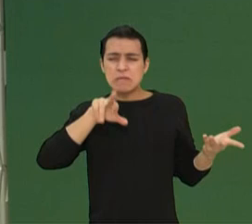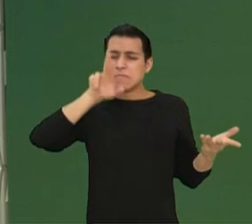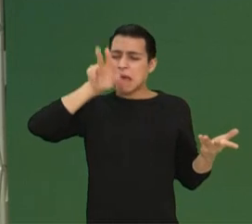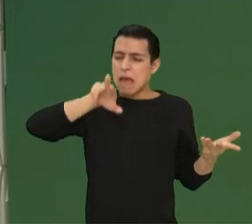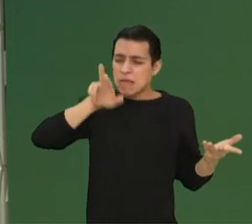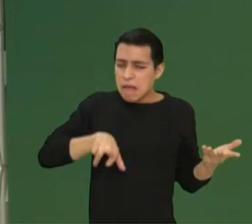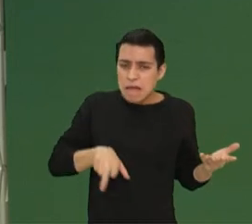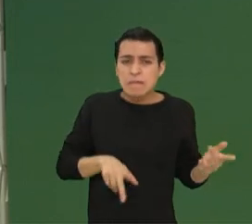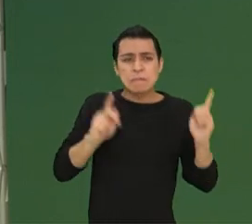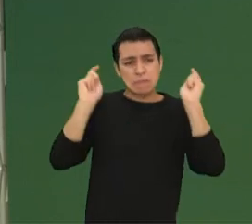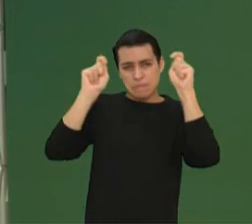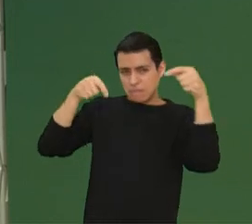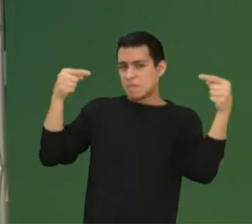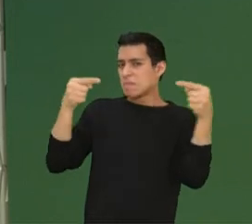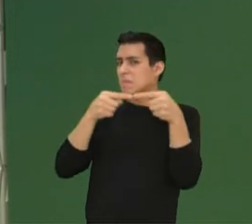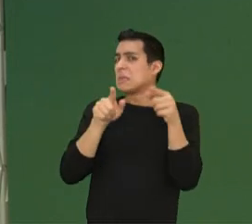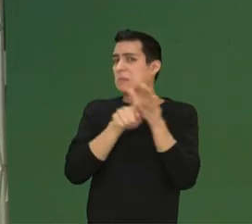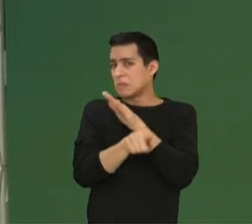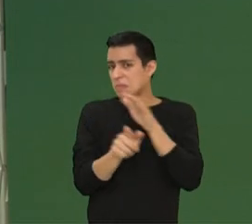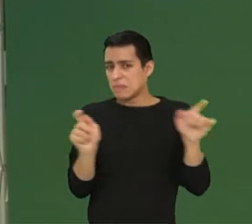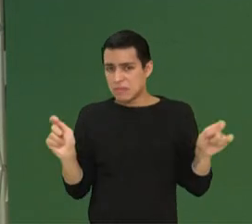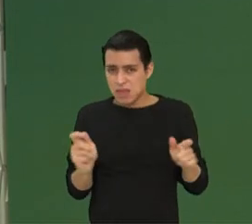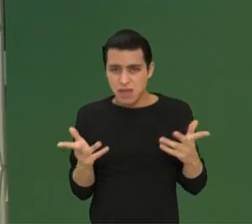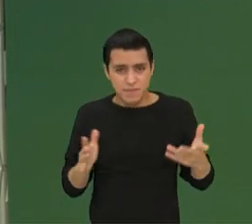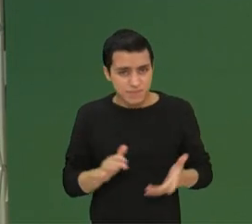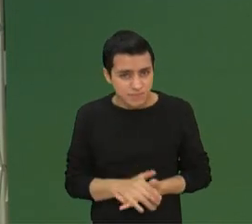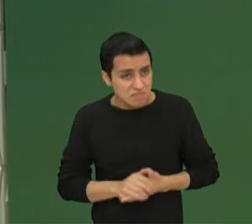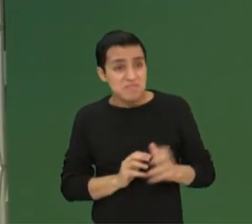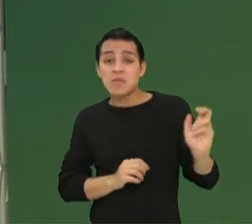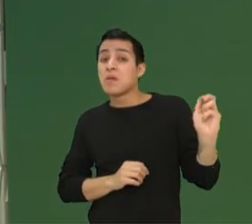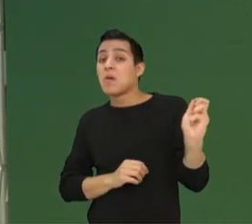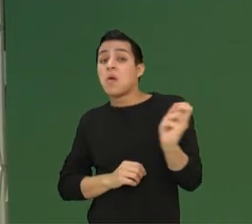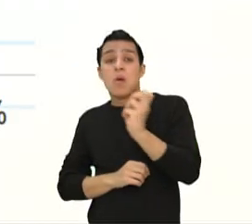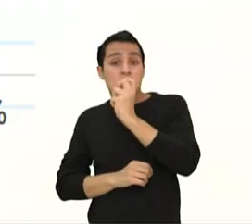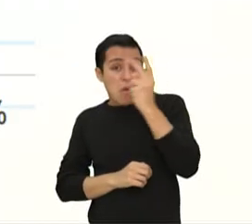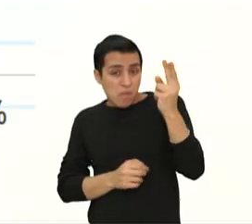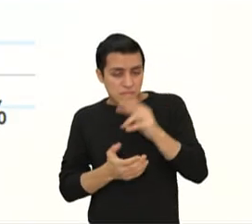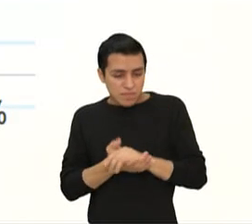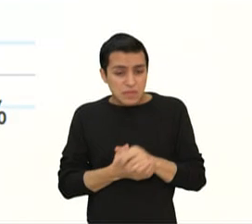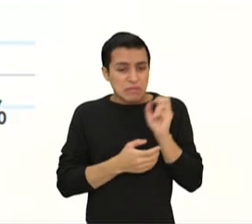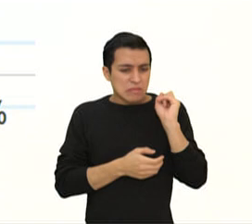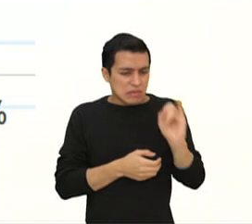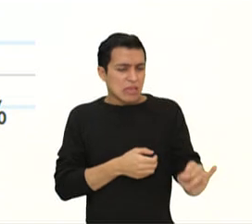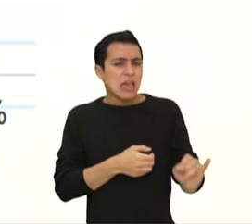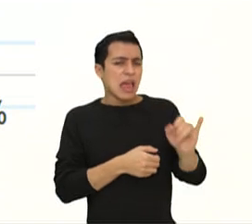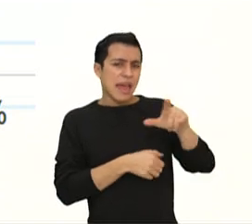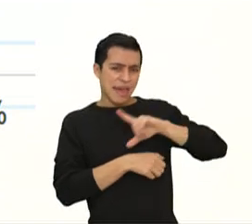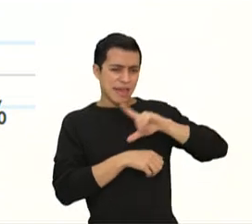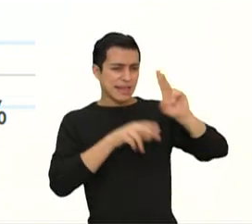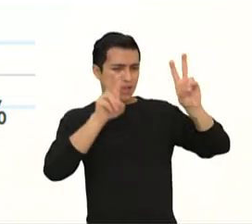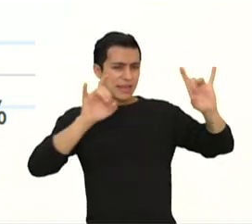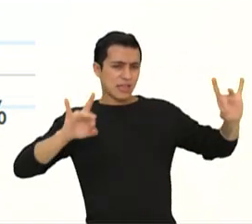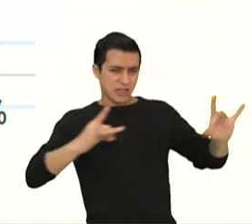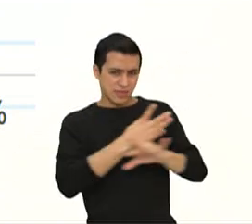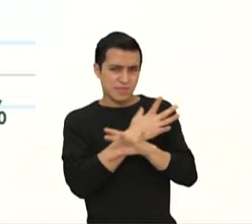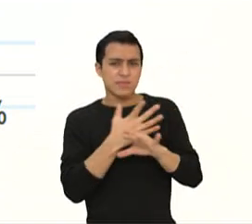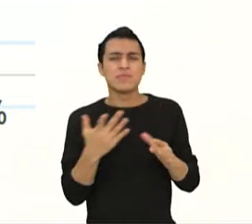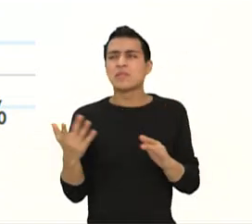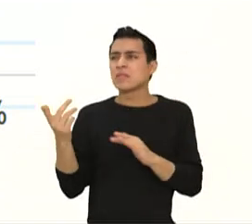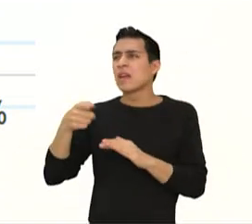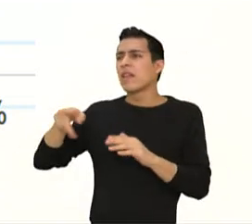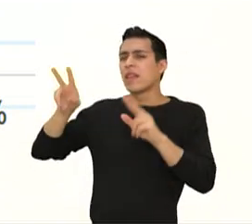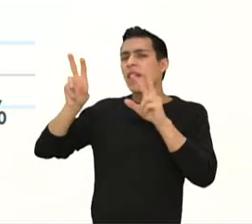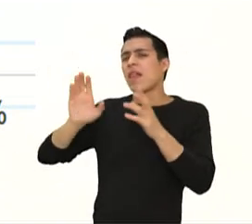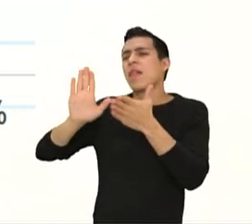diferentes, poderia ser essa a pergunta. Ou ainda, se o tema já foi trabalhado, poderia ser: dos